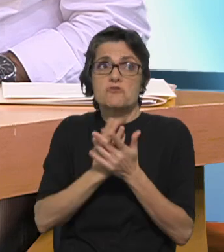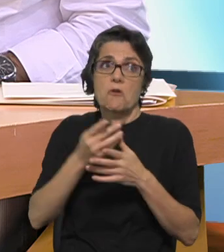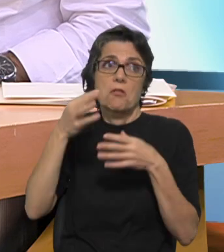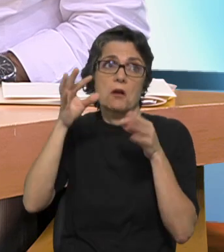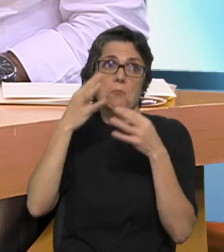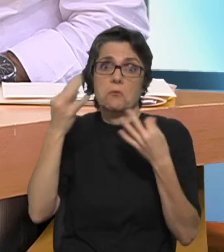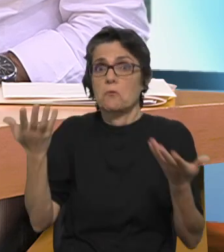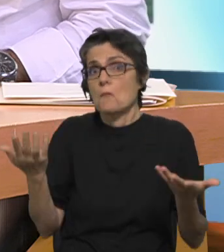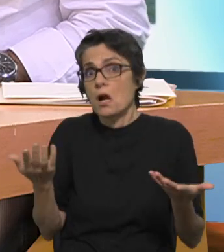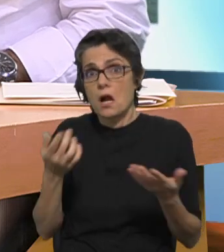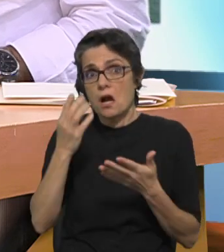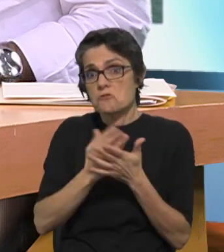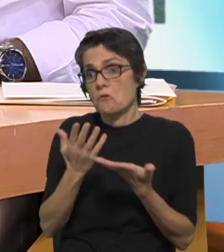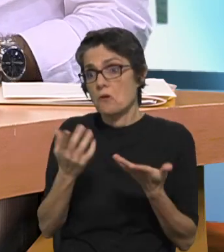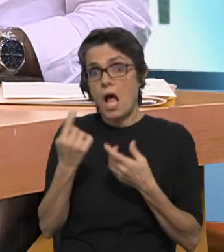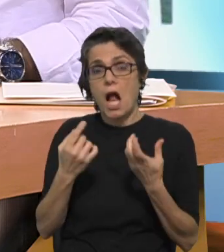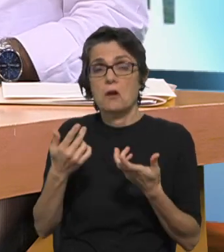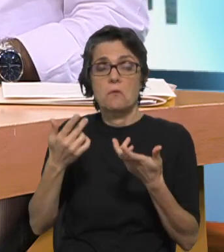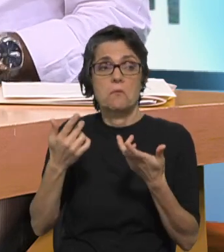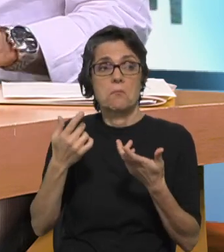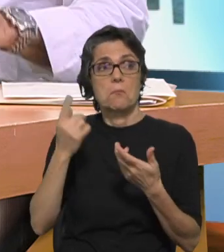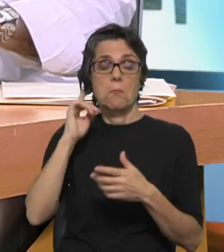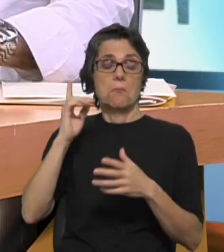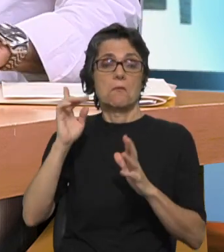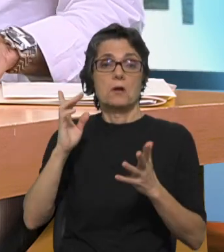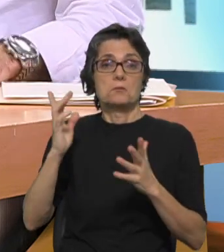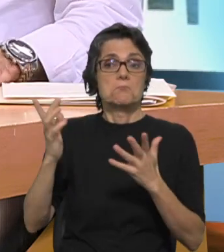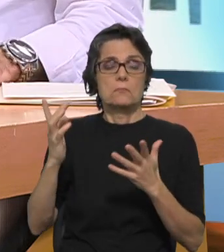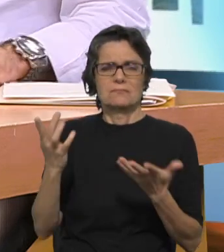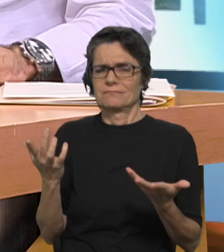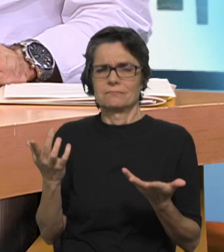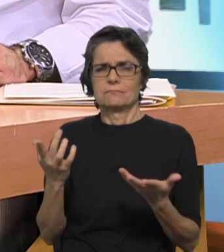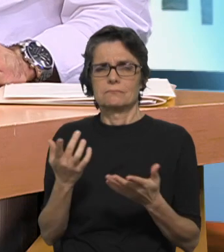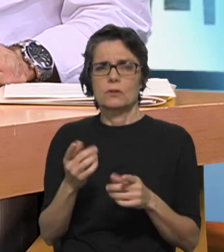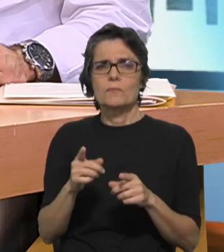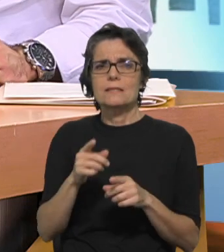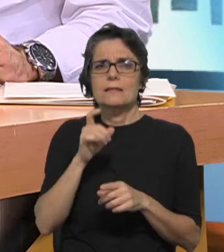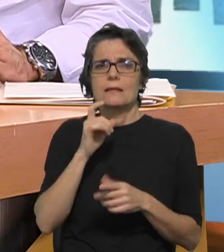nunca estaria em causa e que poderiam